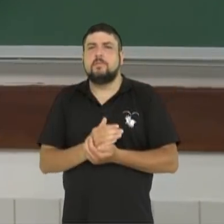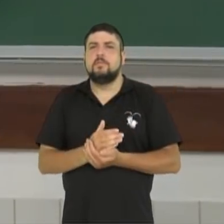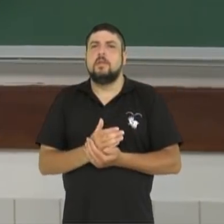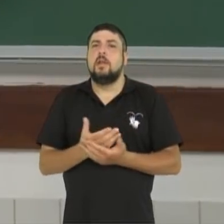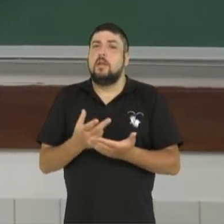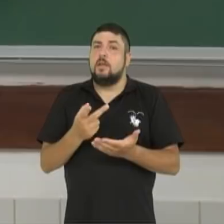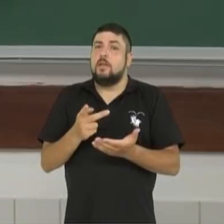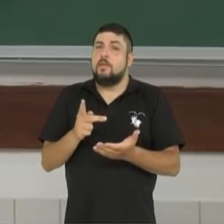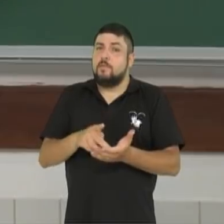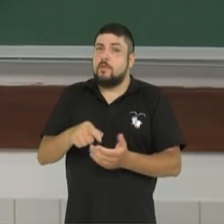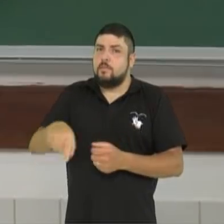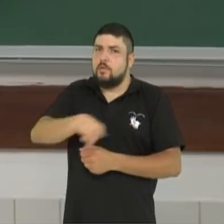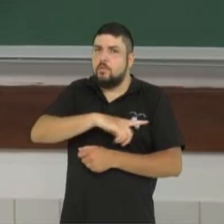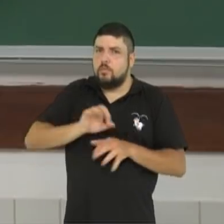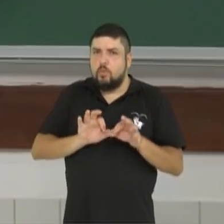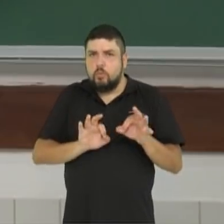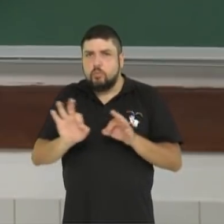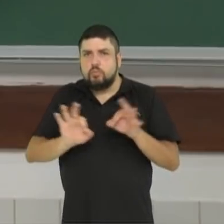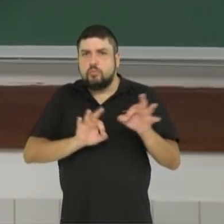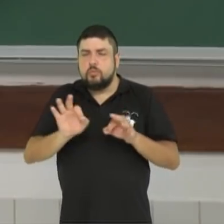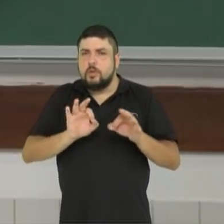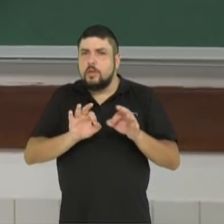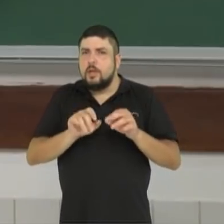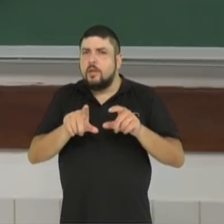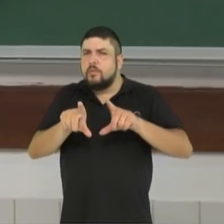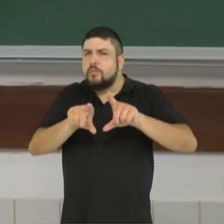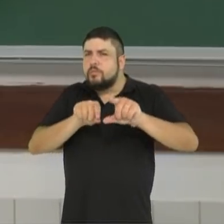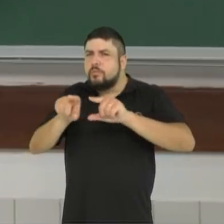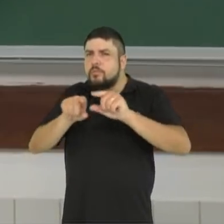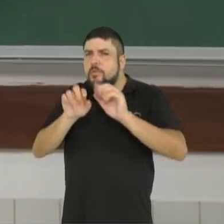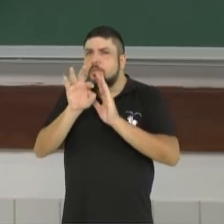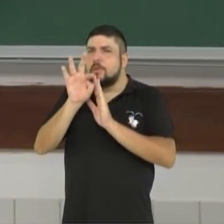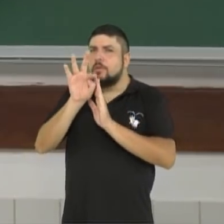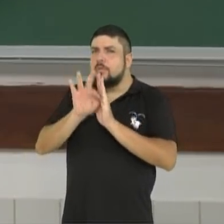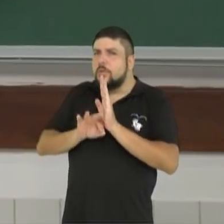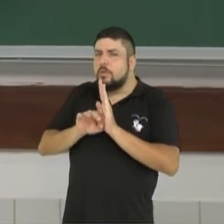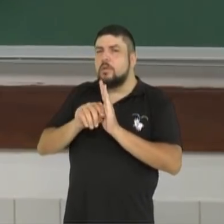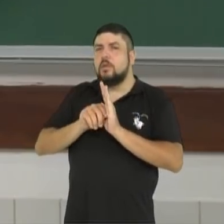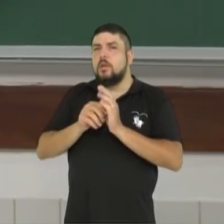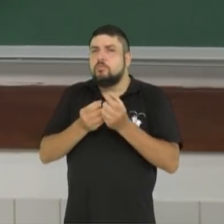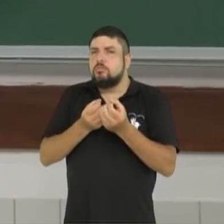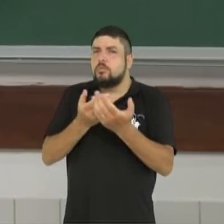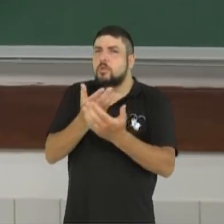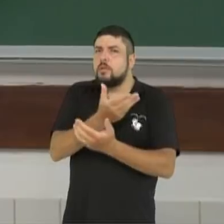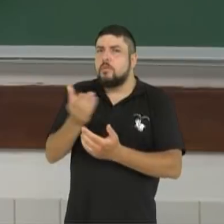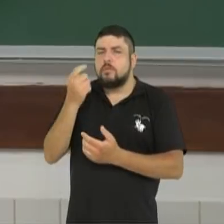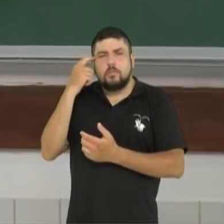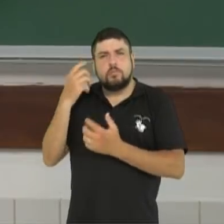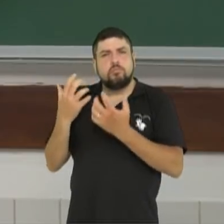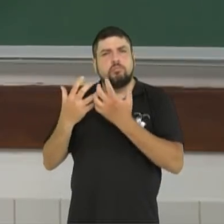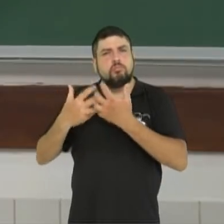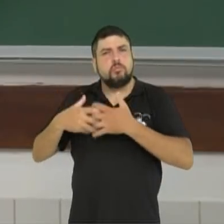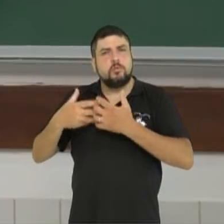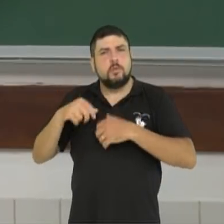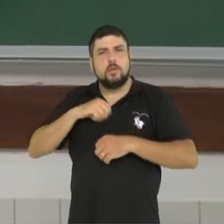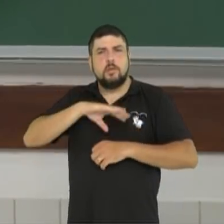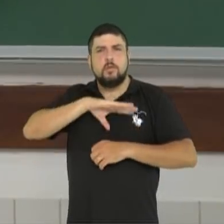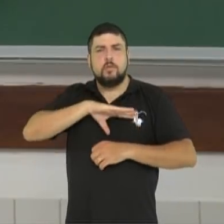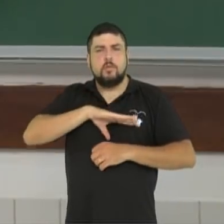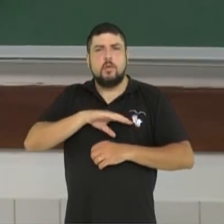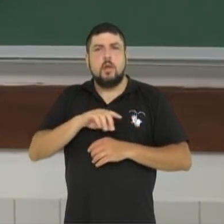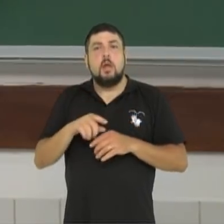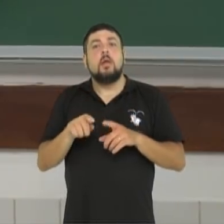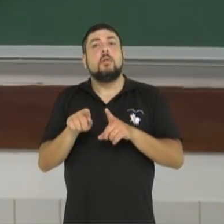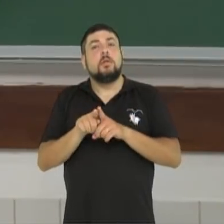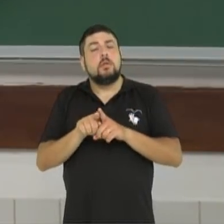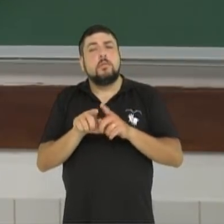muita cautela, os textos são selecionados para realmente promover uma reflexão sobre a nossa língua portuguesa e sobre os assuntos